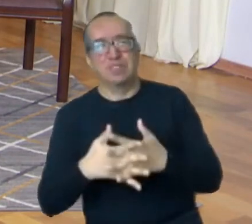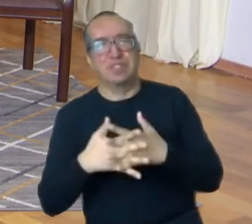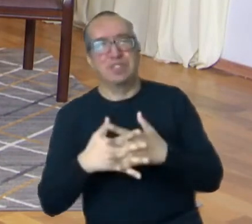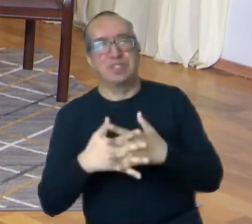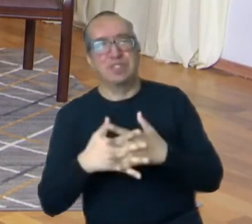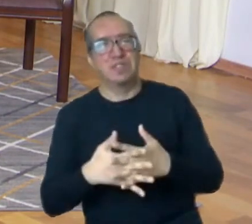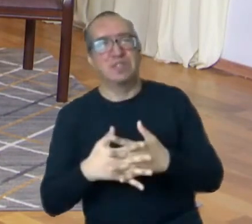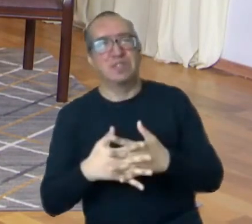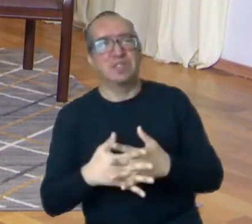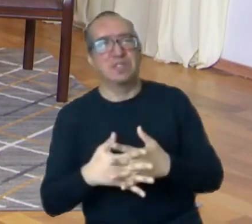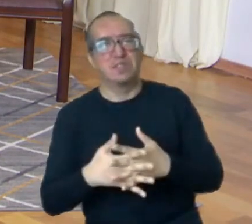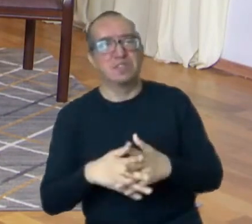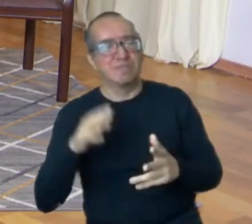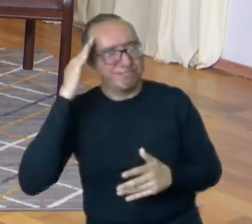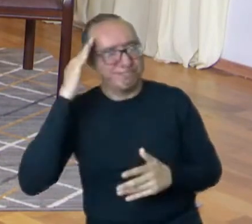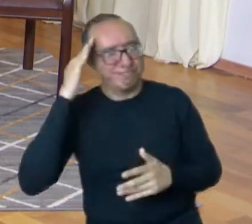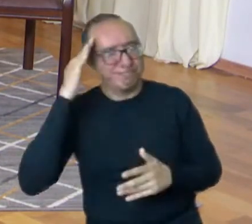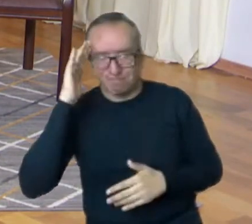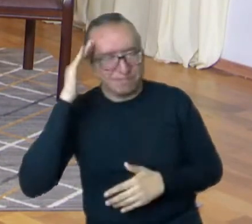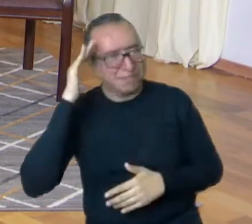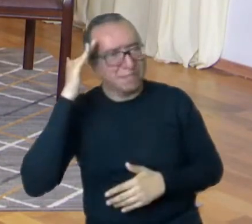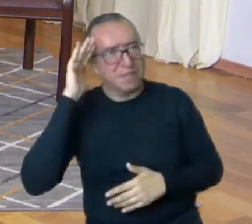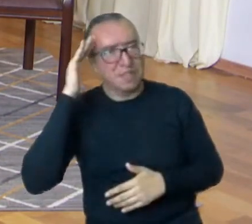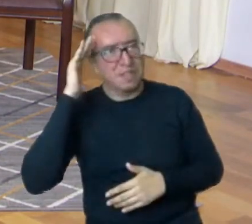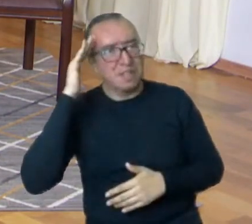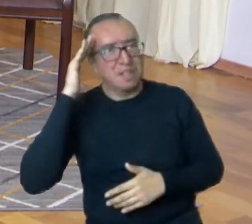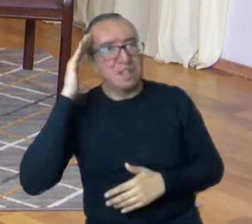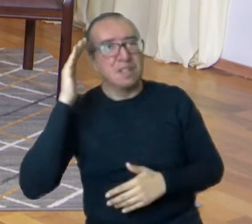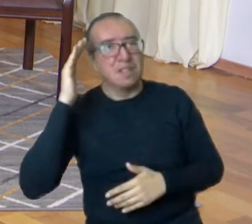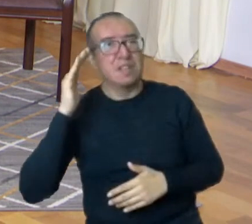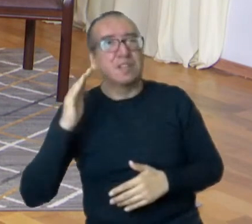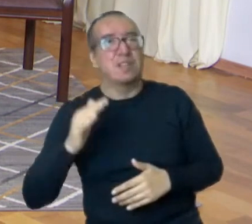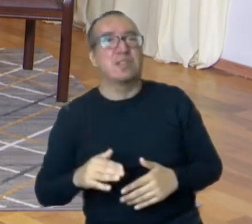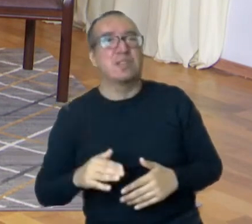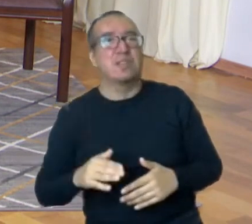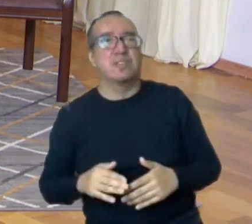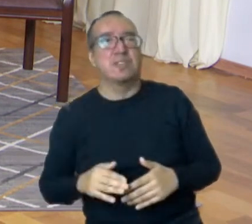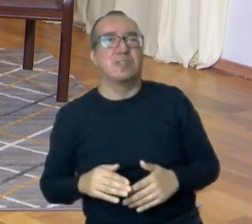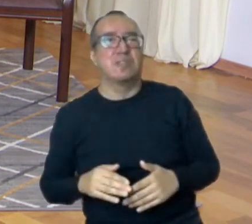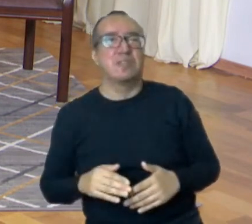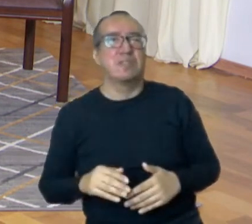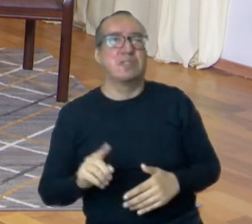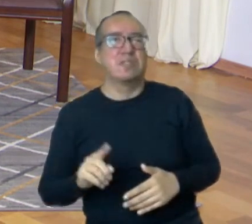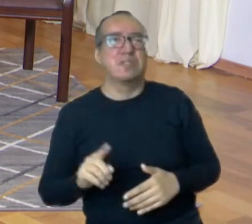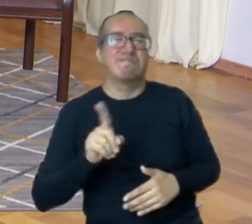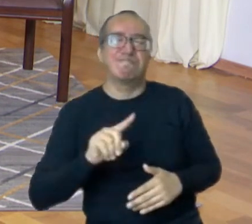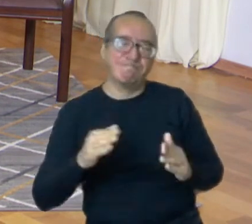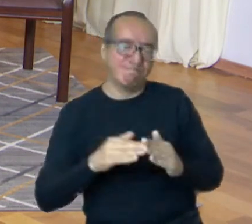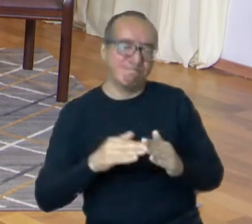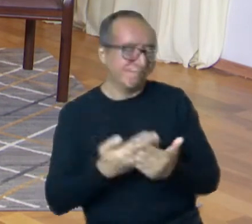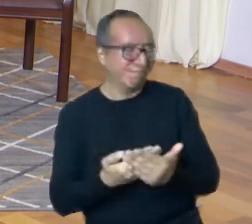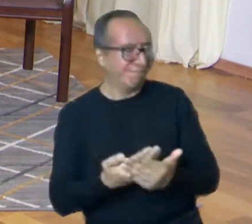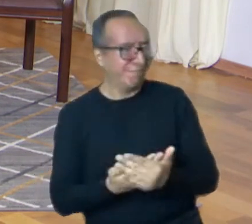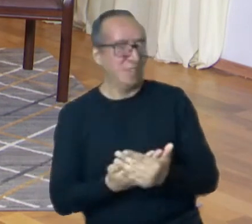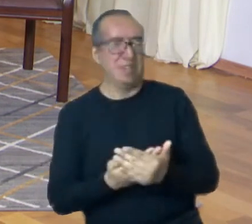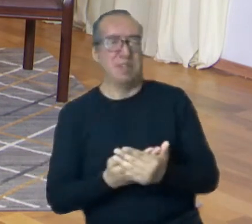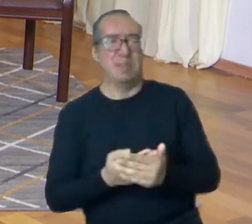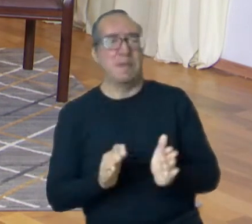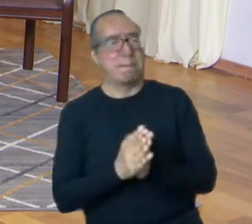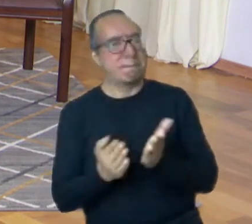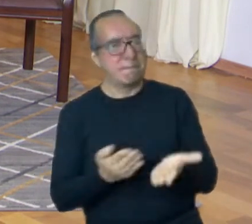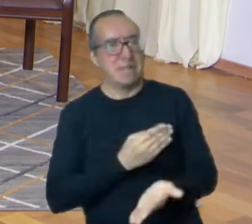isso só acontece quando nós não estudamos a palavra de Deus. Você sempre irá ver pessoas